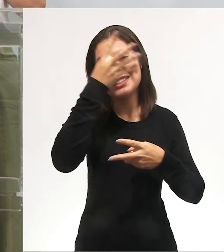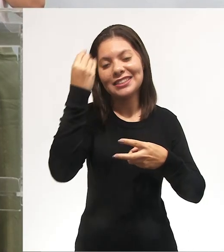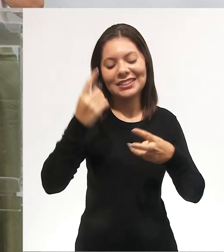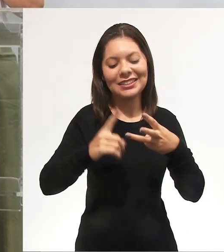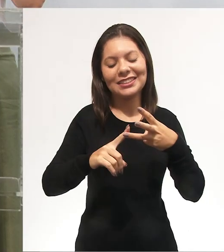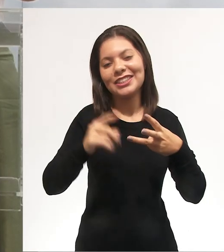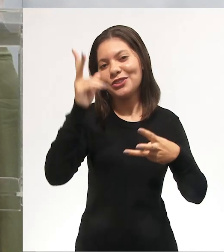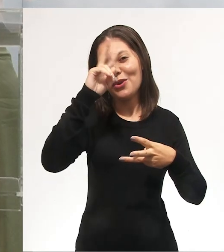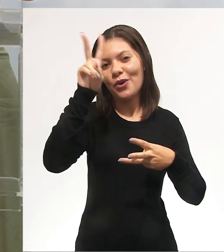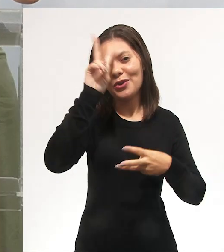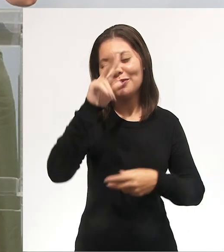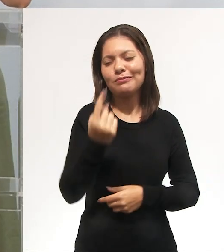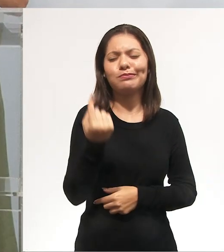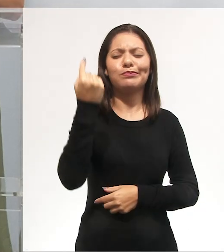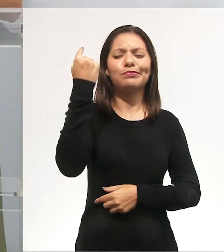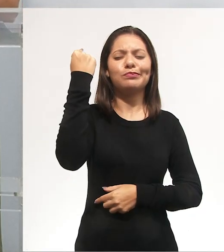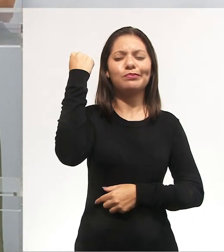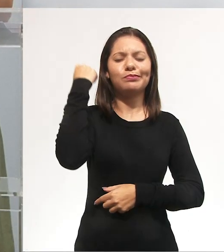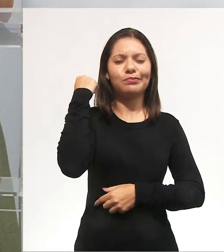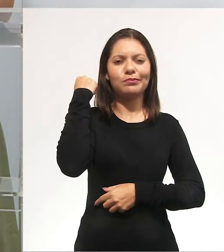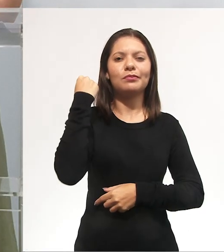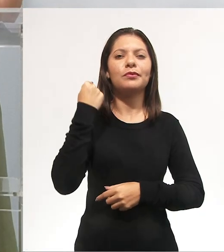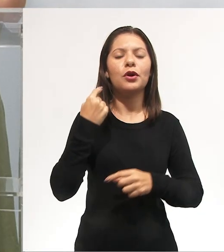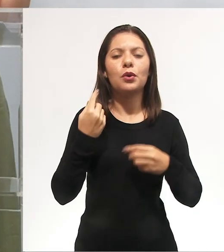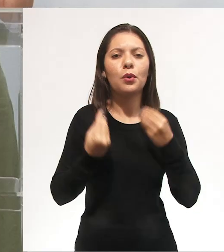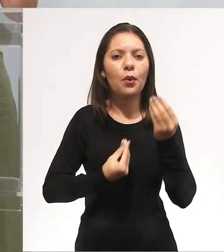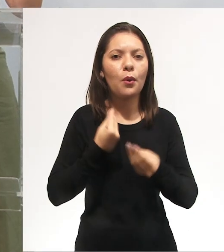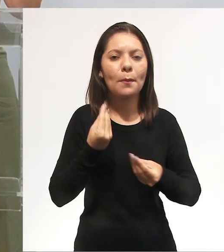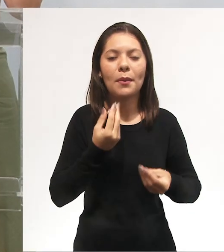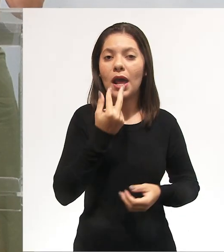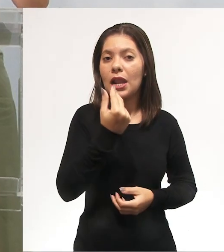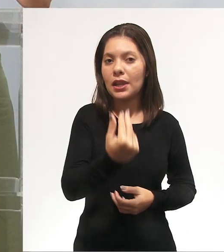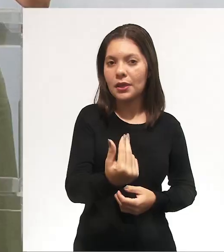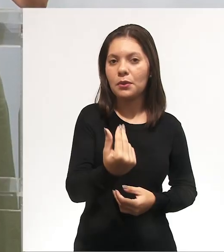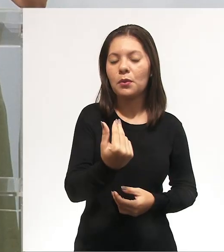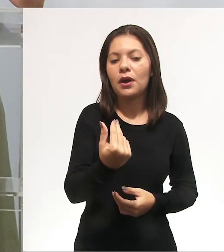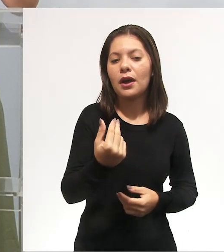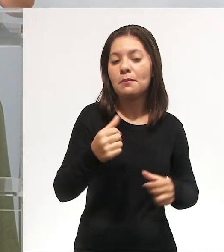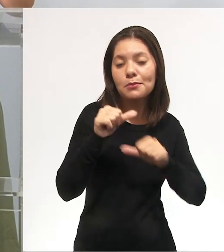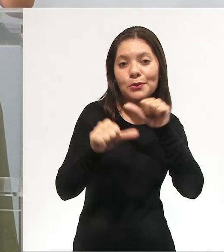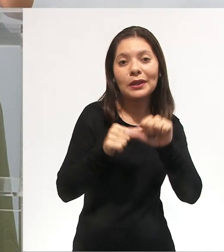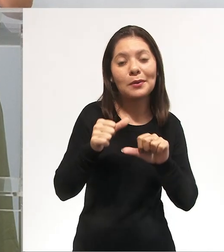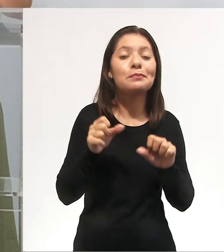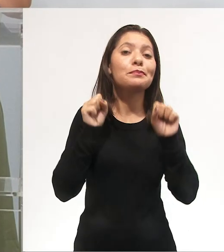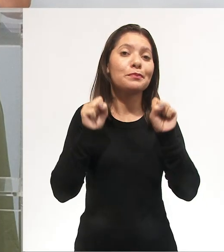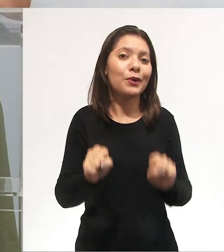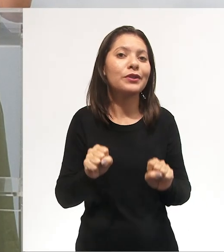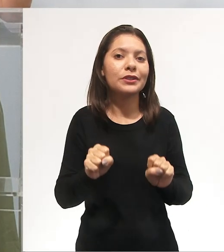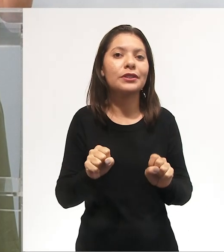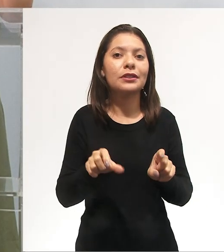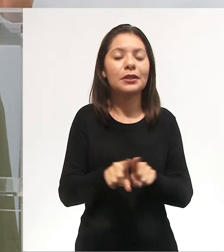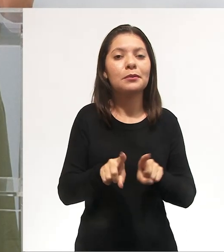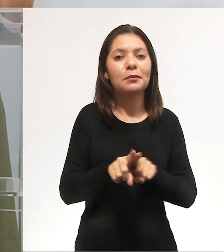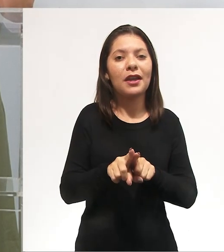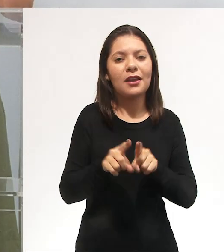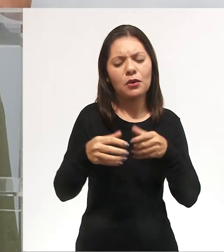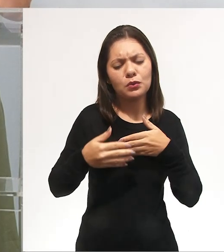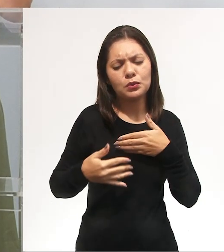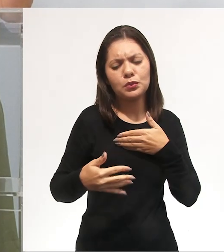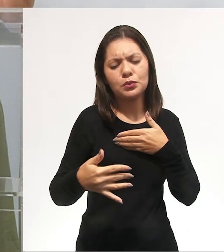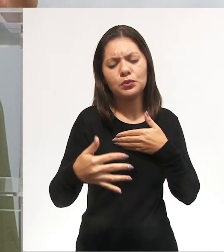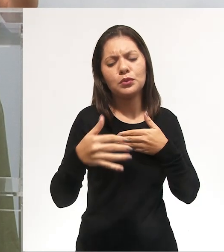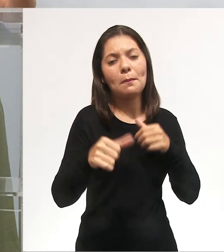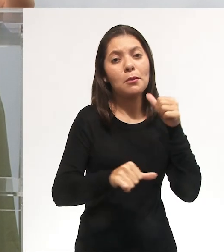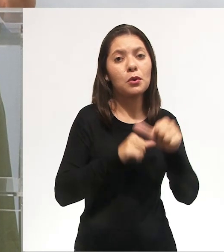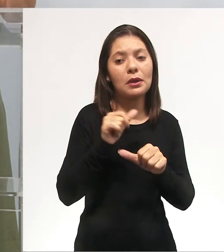esqueci do histórico. Então, a mudança histórica, como a língua ela é mutável, ela também muda com o passar